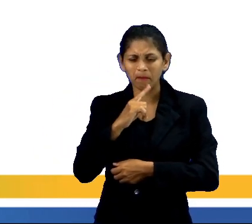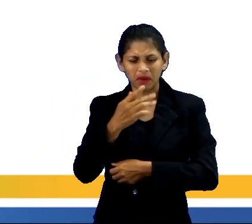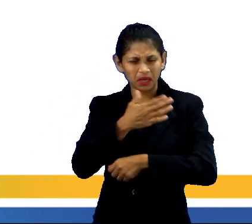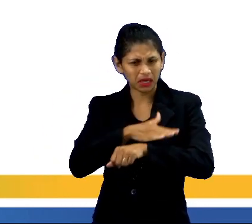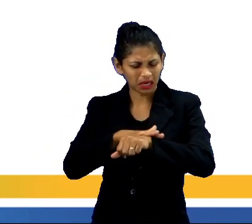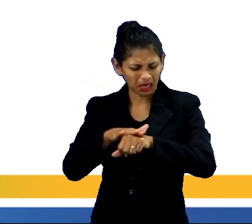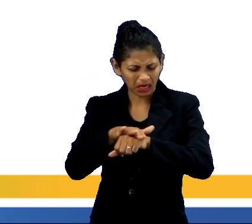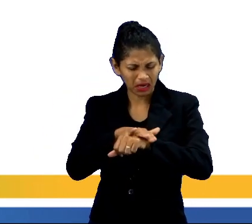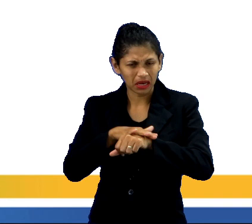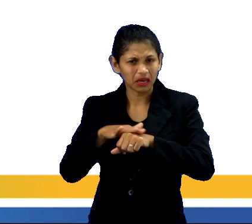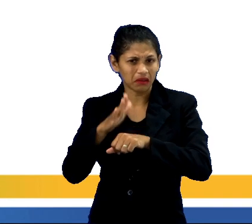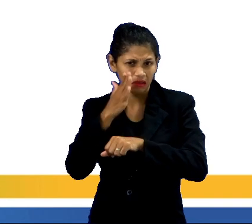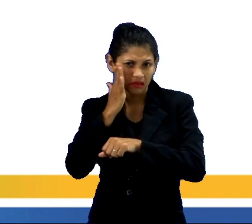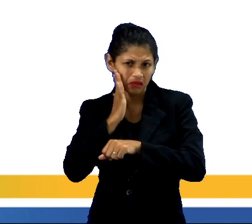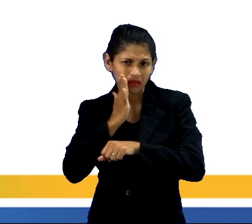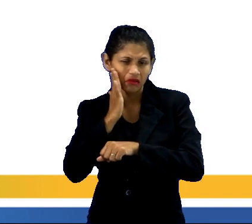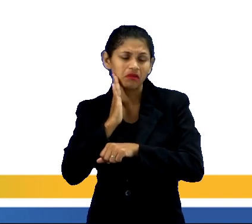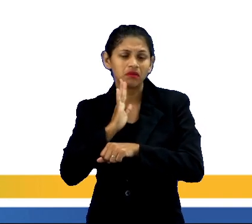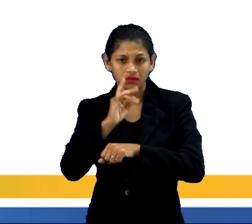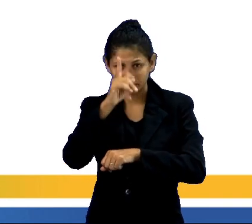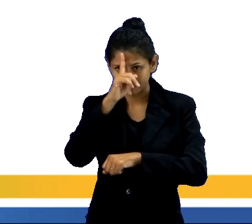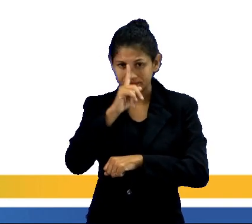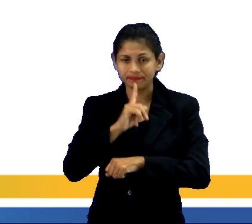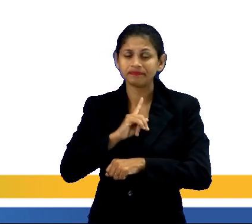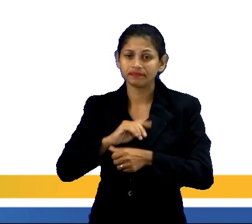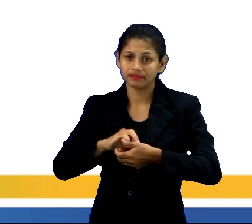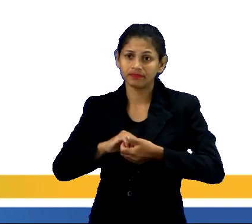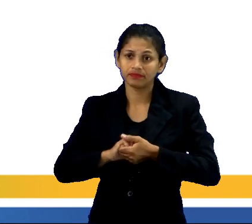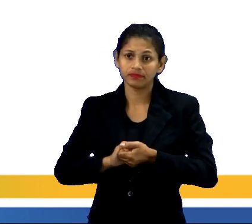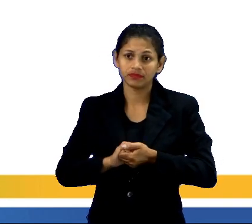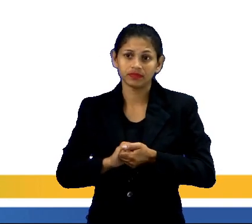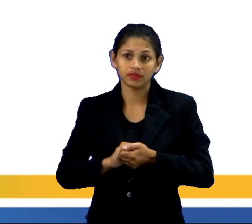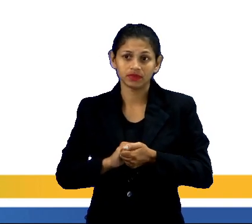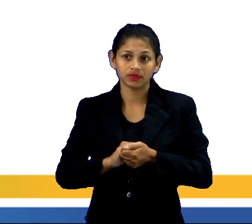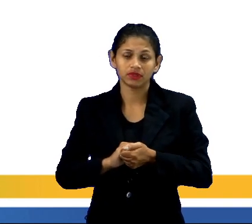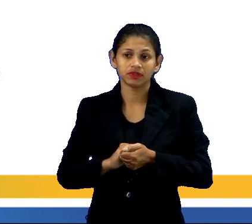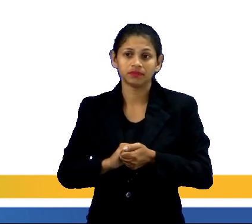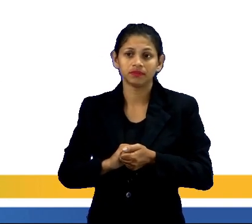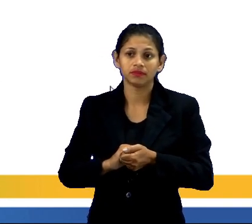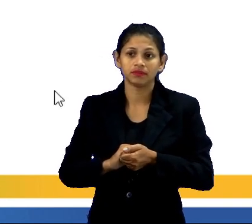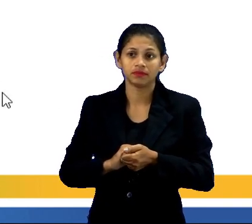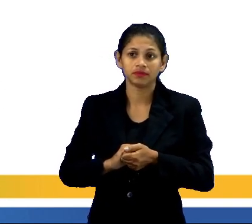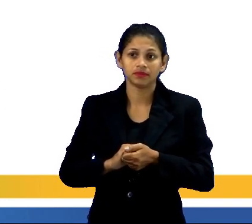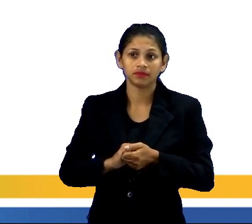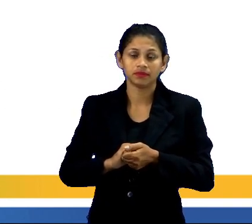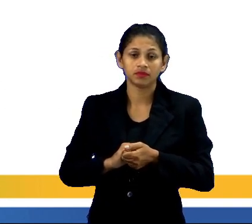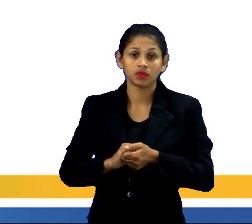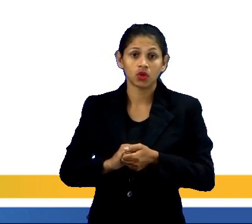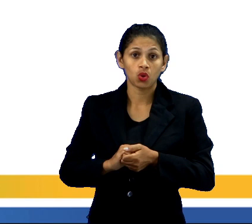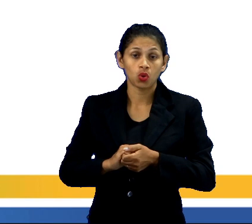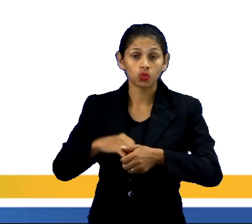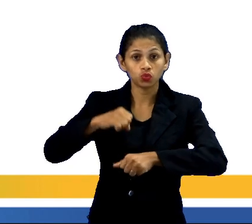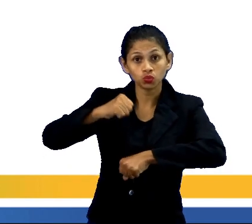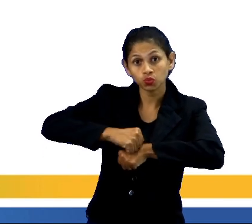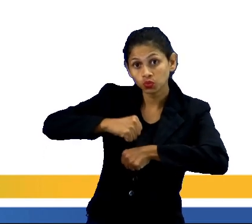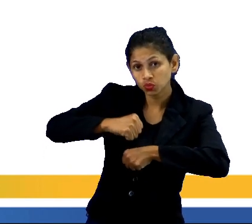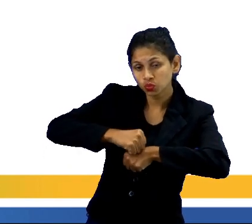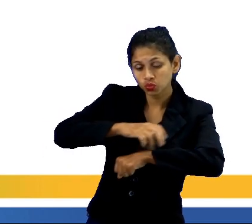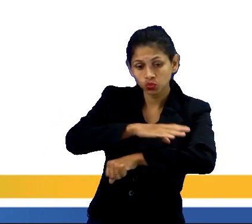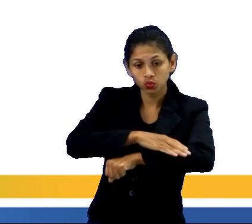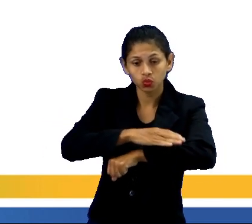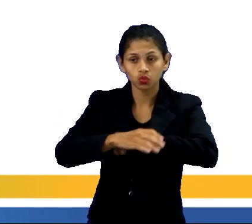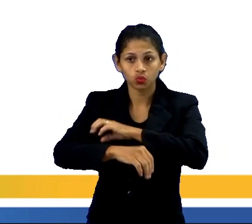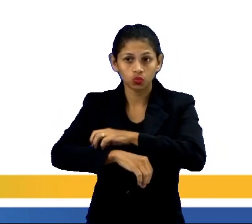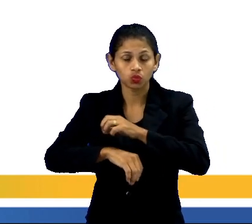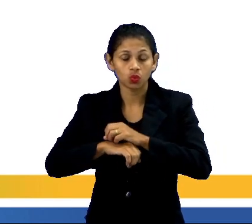diagnóstico, por exemplo, de câncer no fígado, exatamente por conta dessa mudança ali da cor da pele. Nos ossos, pode ter dor, fraturas